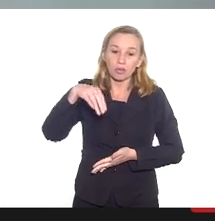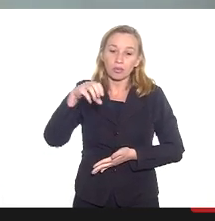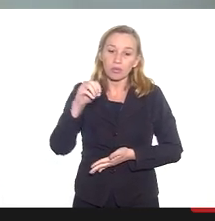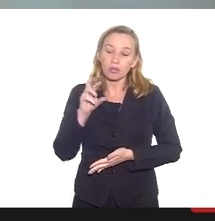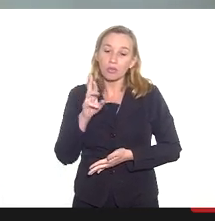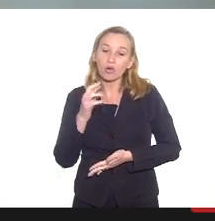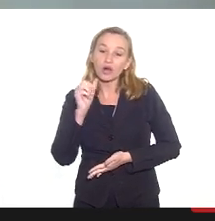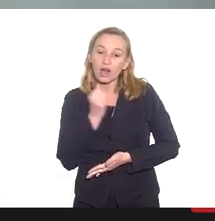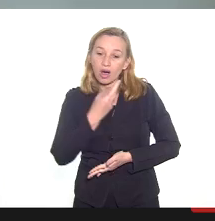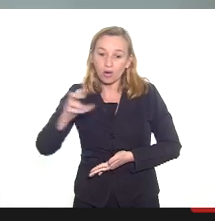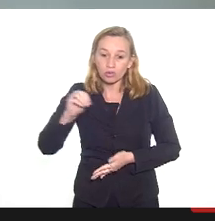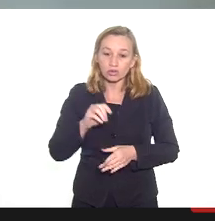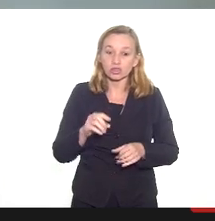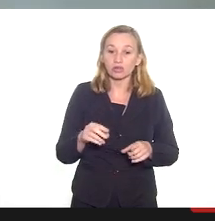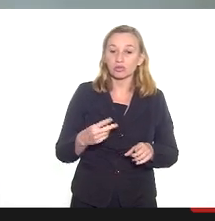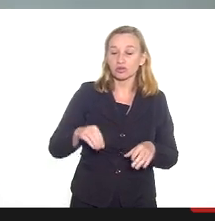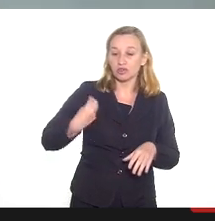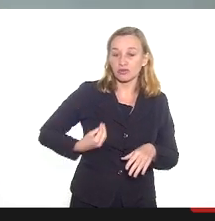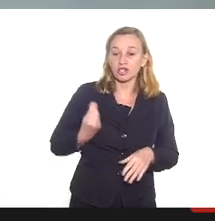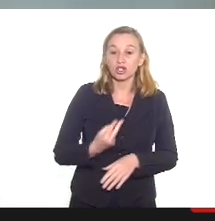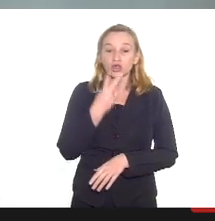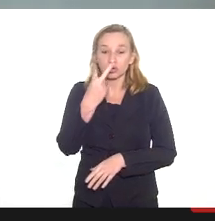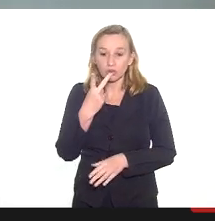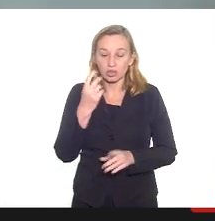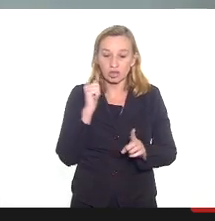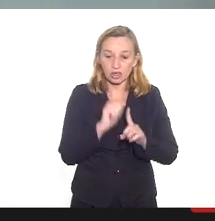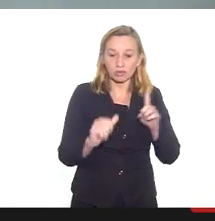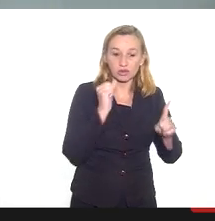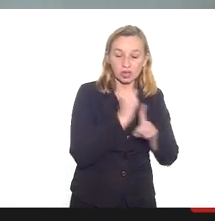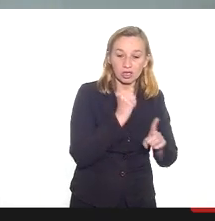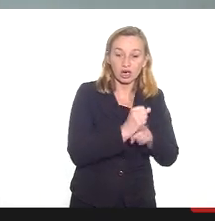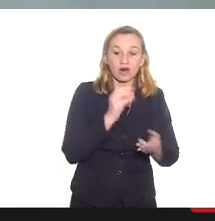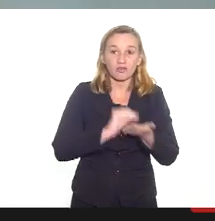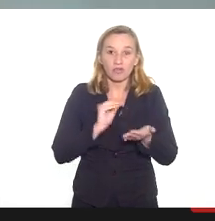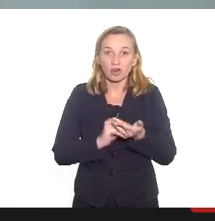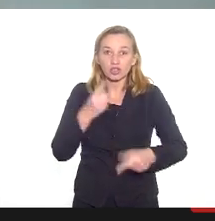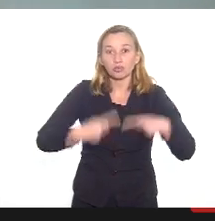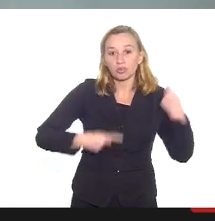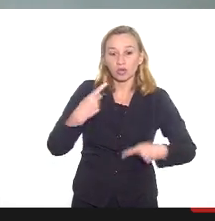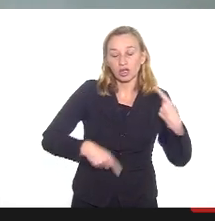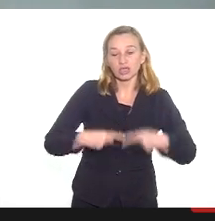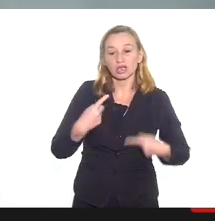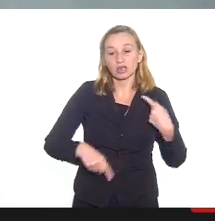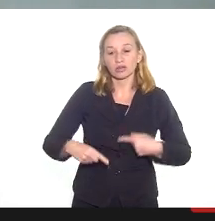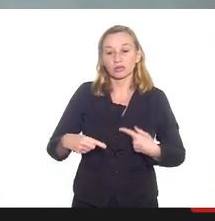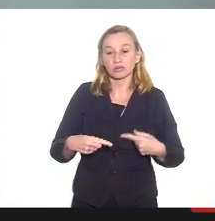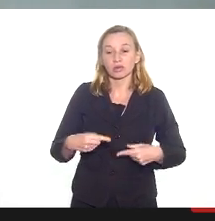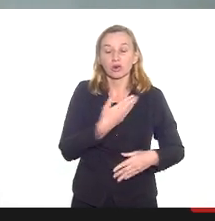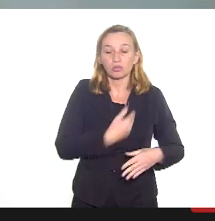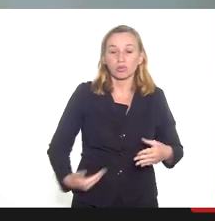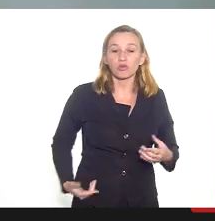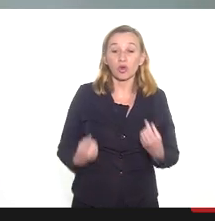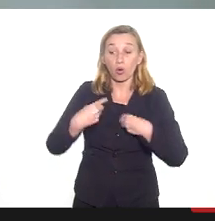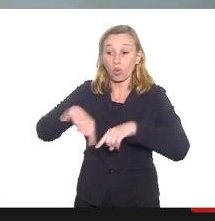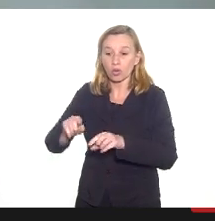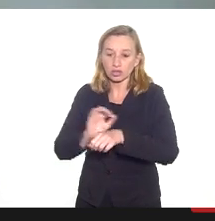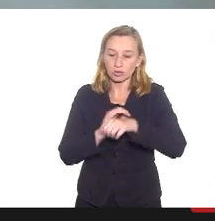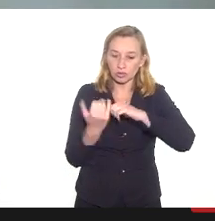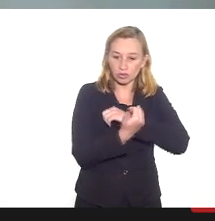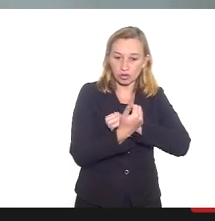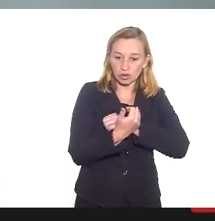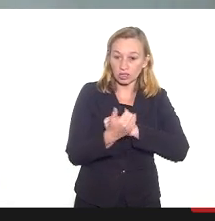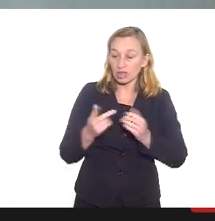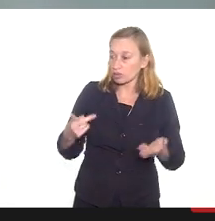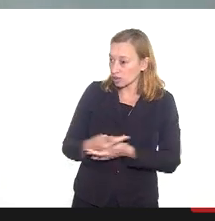dois genocídios, né? Um pela falta de política pública contra a Covid, da maneira que está sendo encaminhada